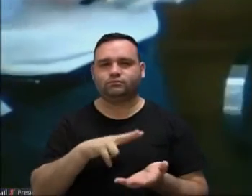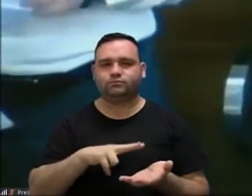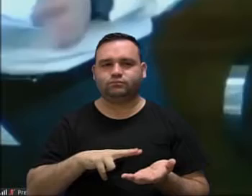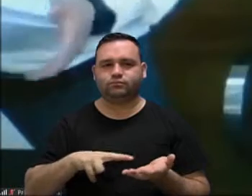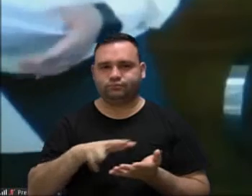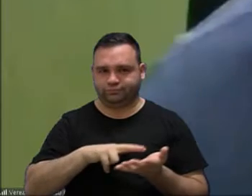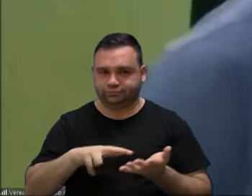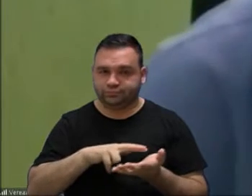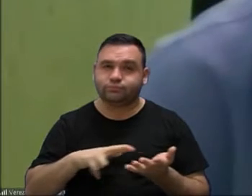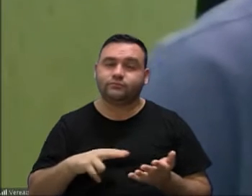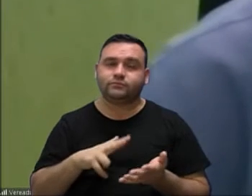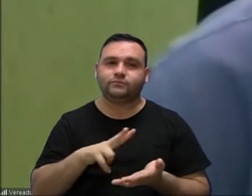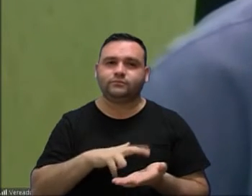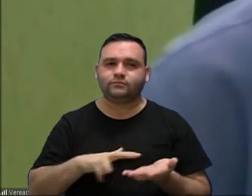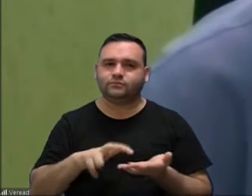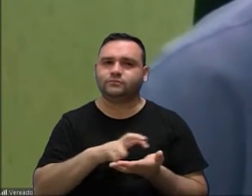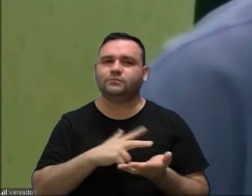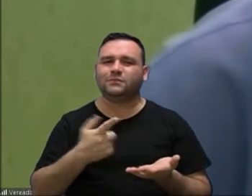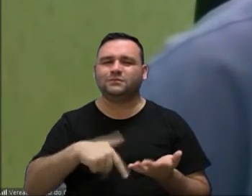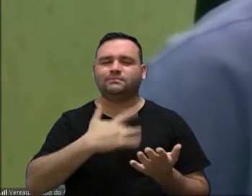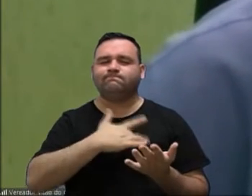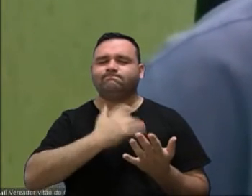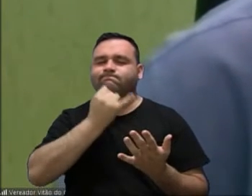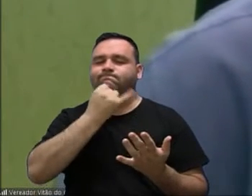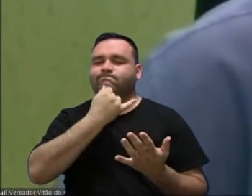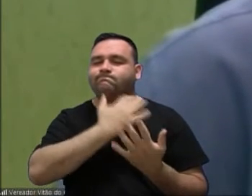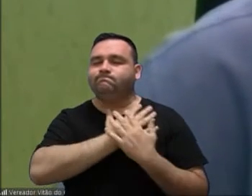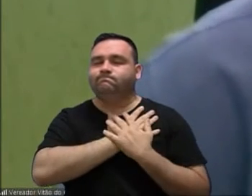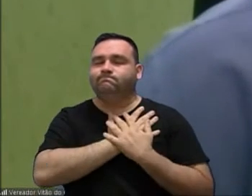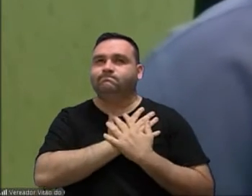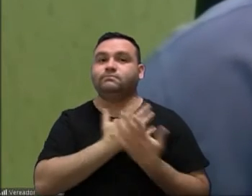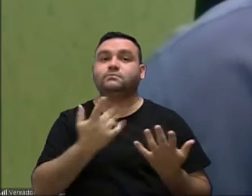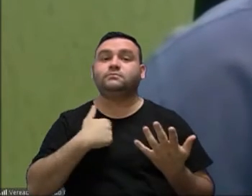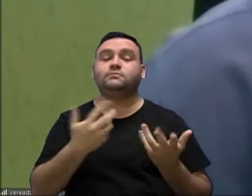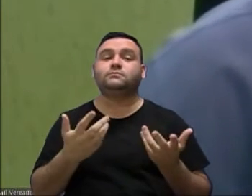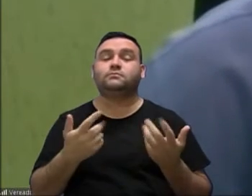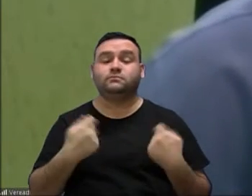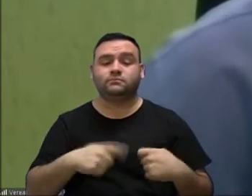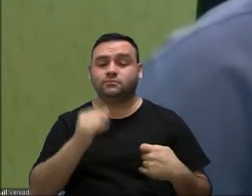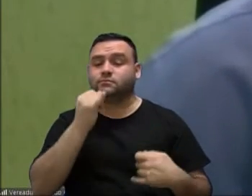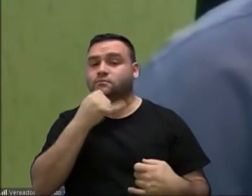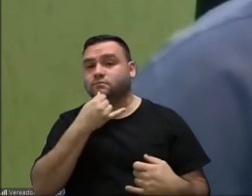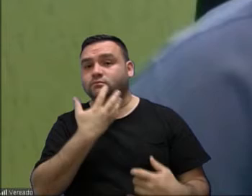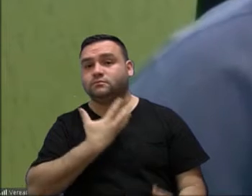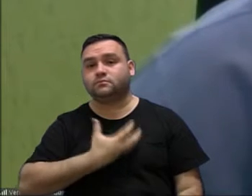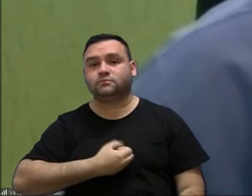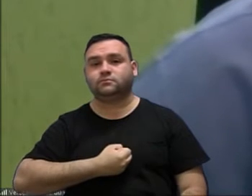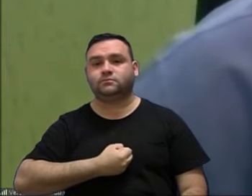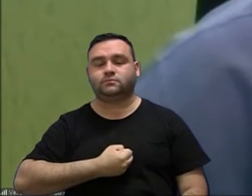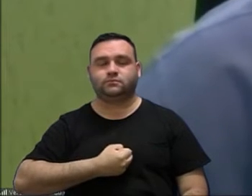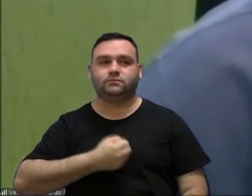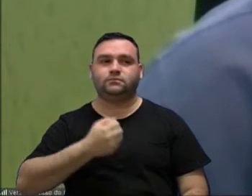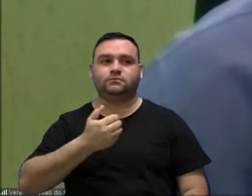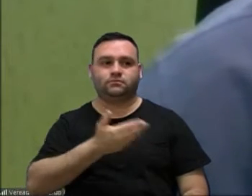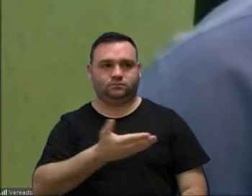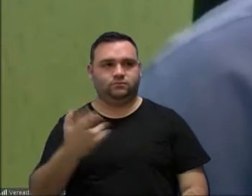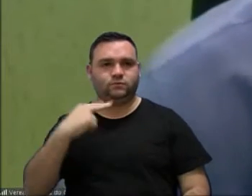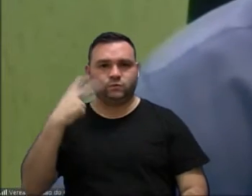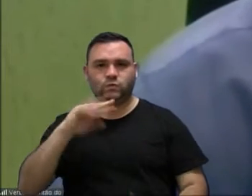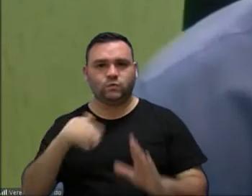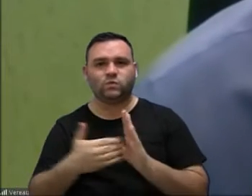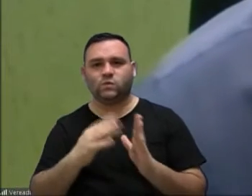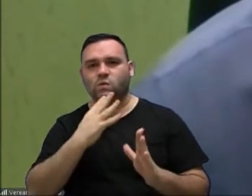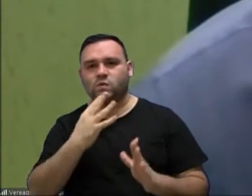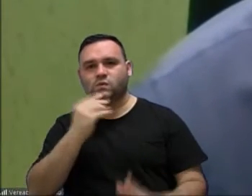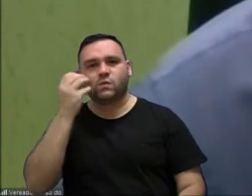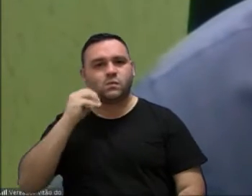Com muita dor no coração, Dine, eu quero dar o voto de pesar, vereador Anselmo, todos os amigos